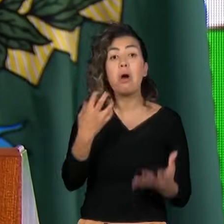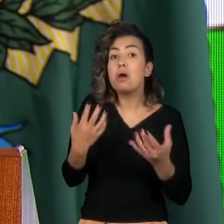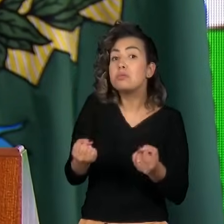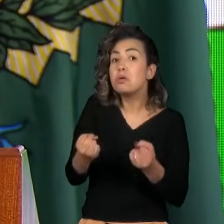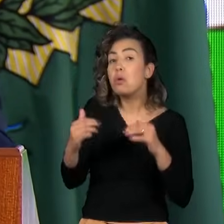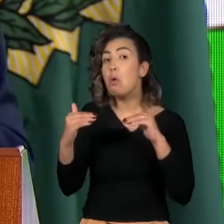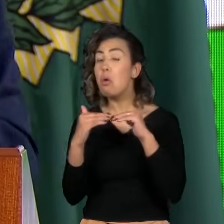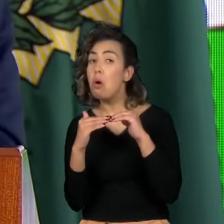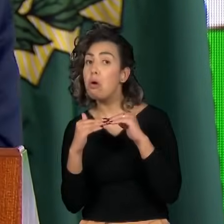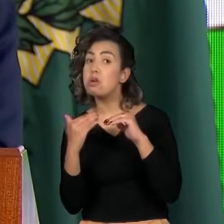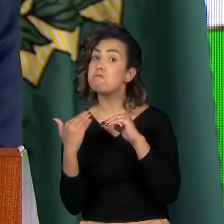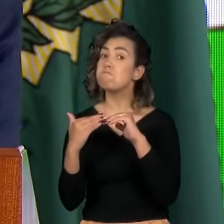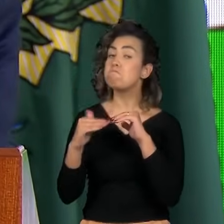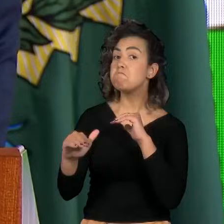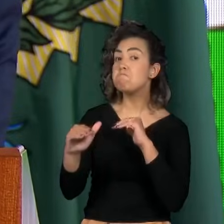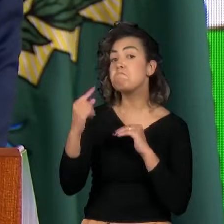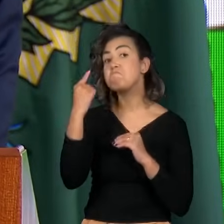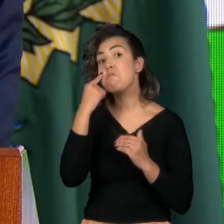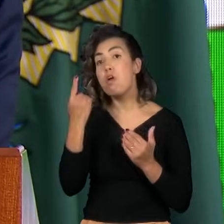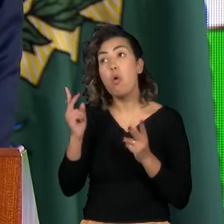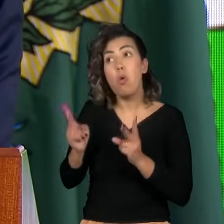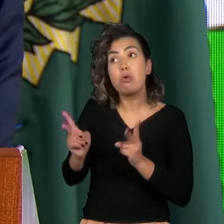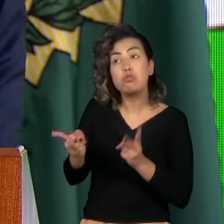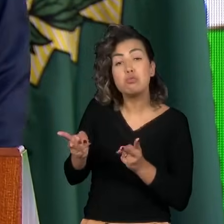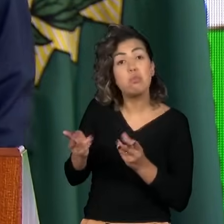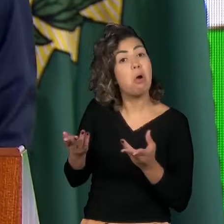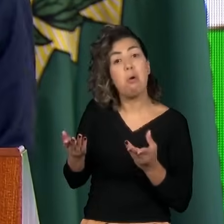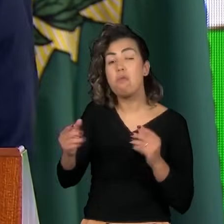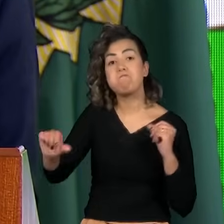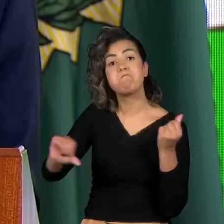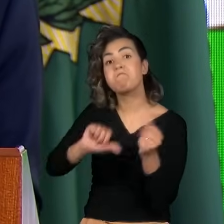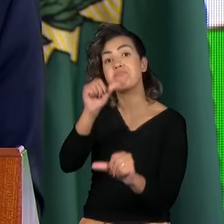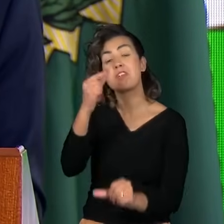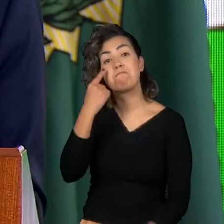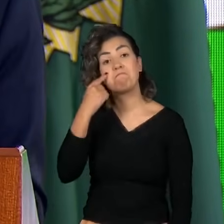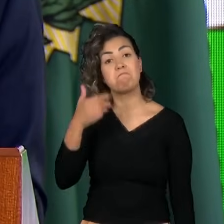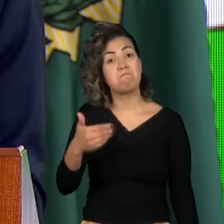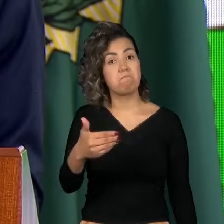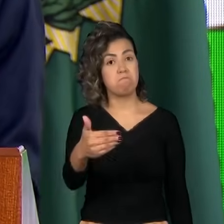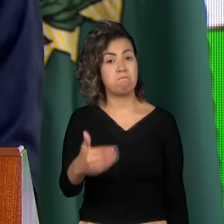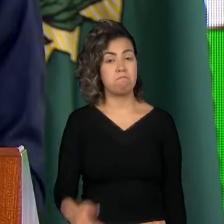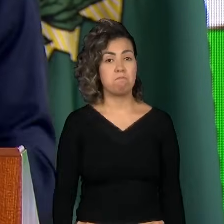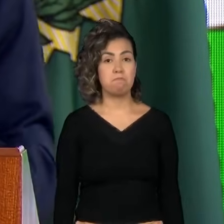que poderão manter ou derrubar a decisão de Lula.